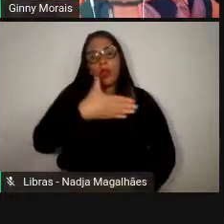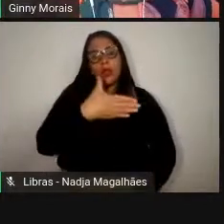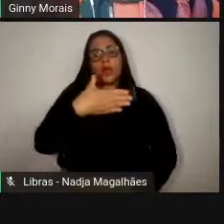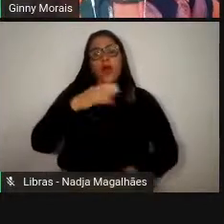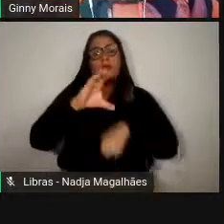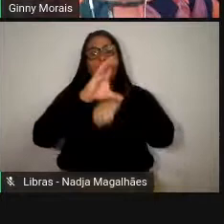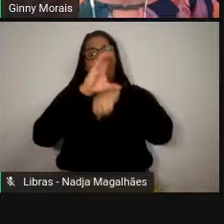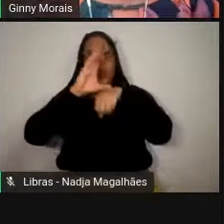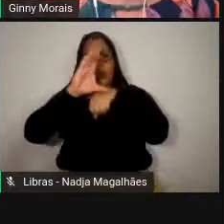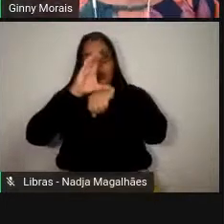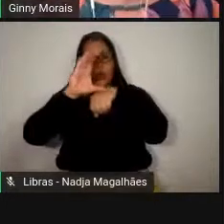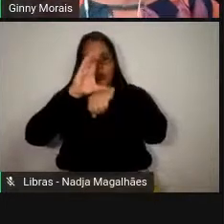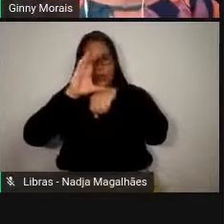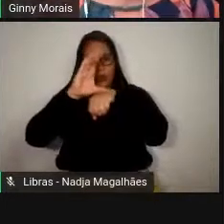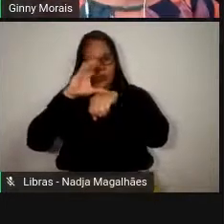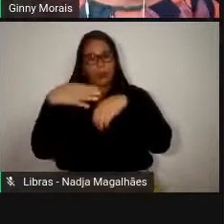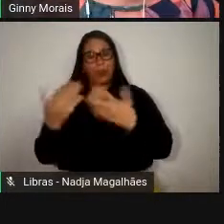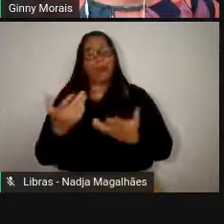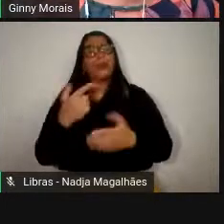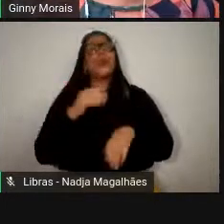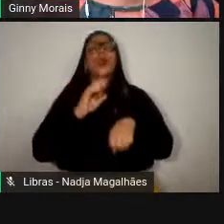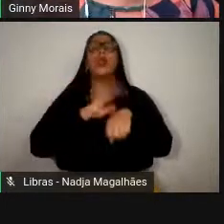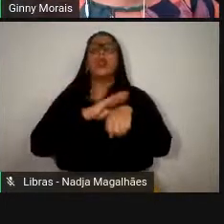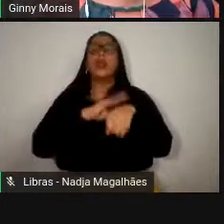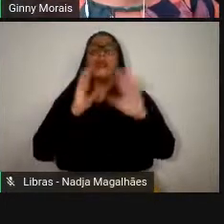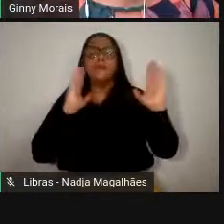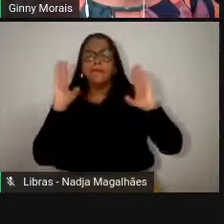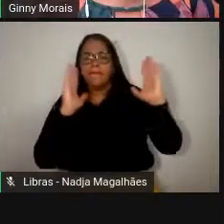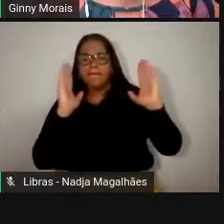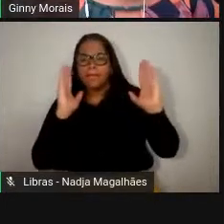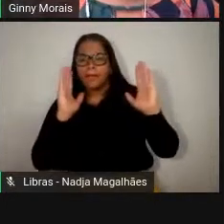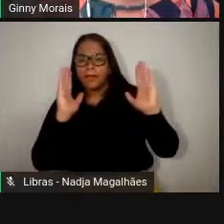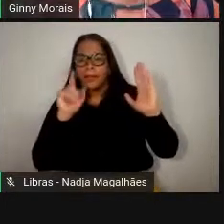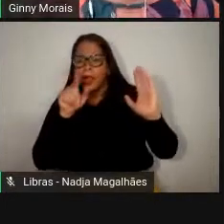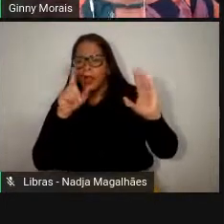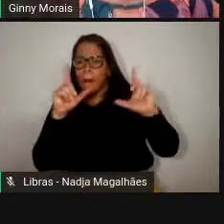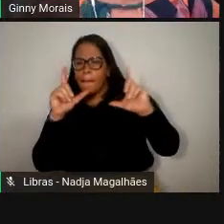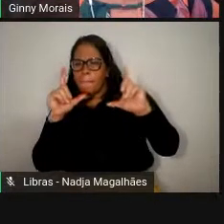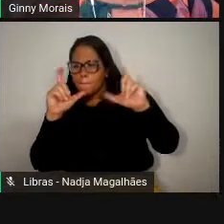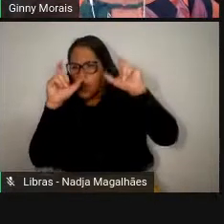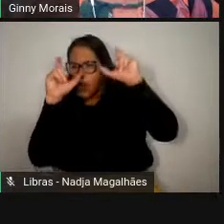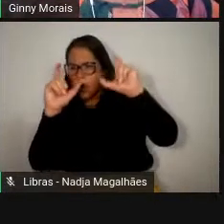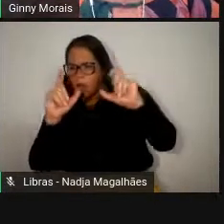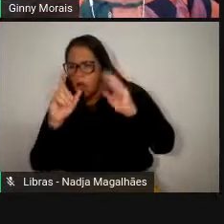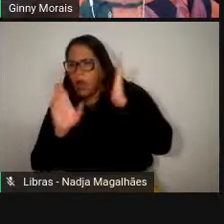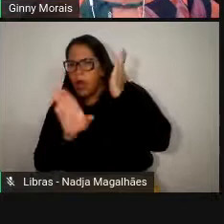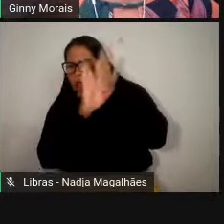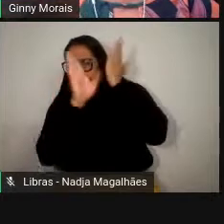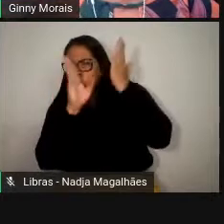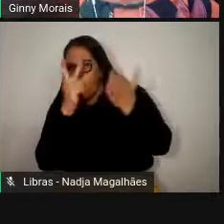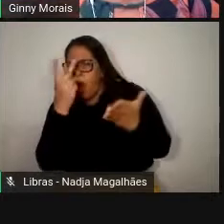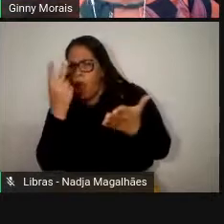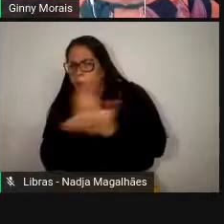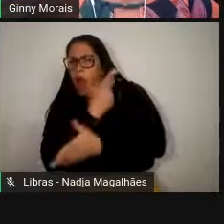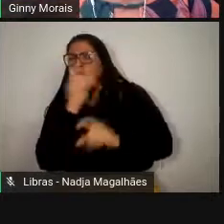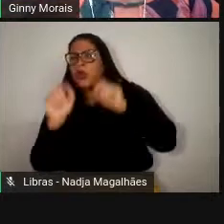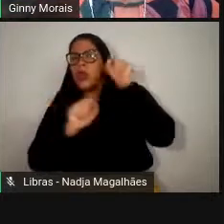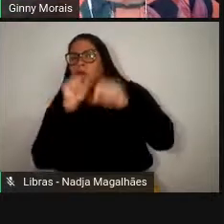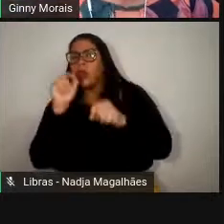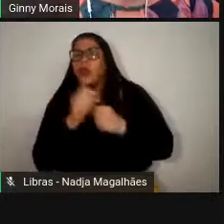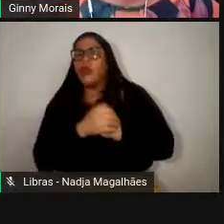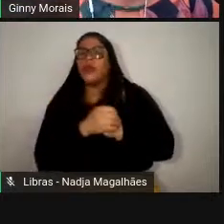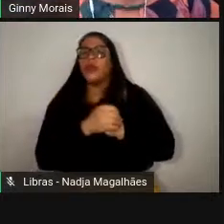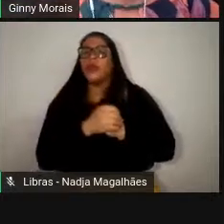país. Neste momento, esse print aqui, ele aconteceu no exato momento em que estava ocorrendo